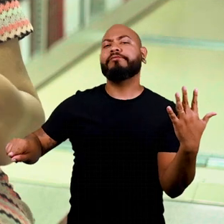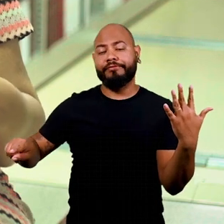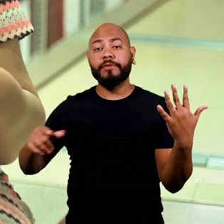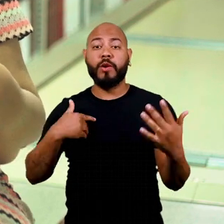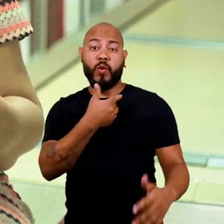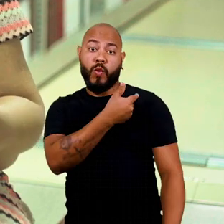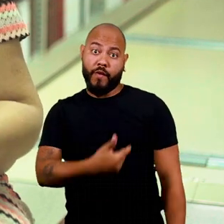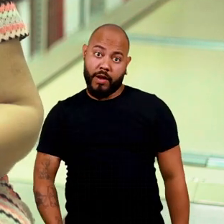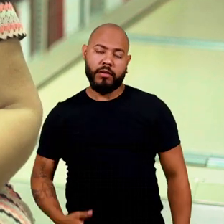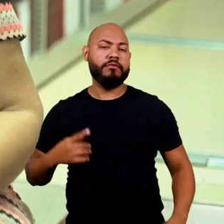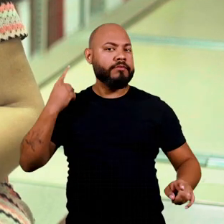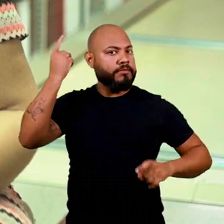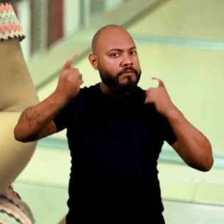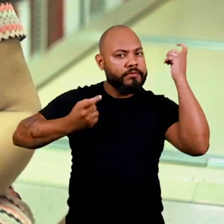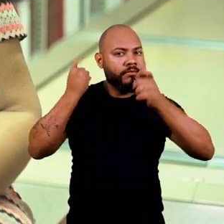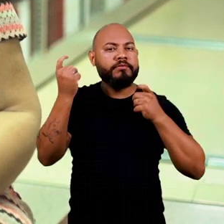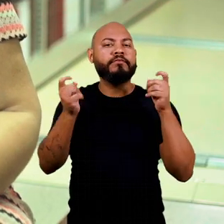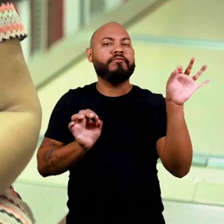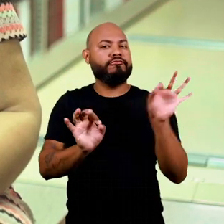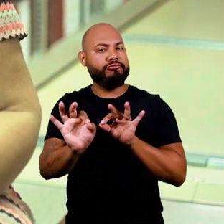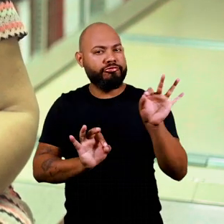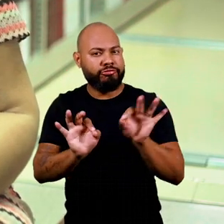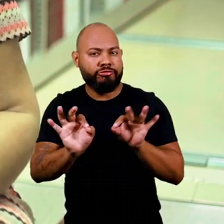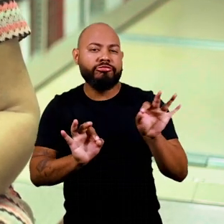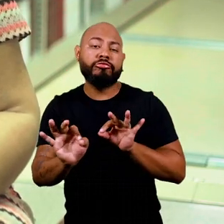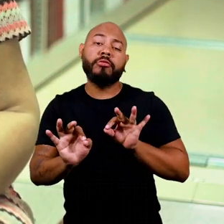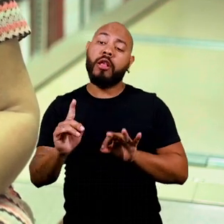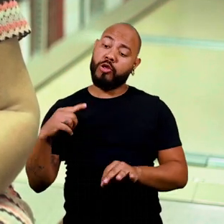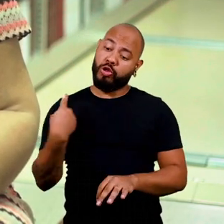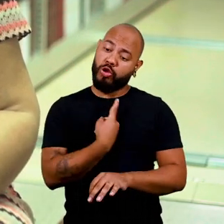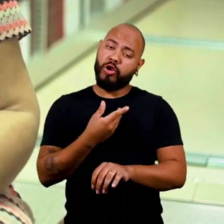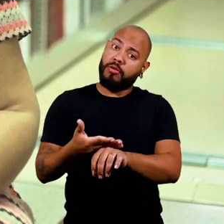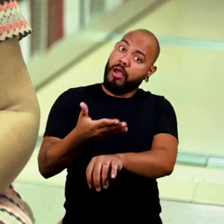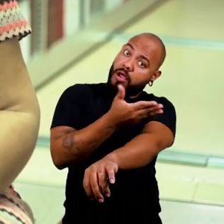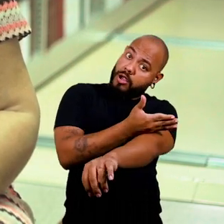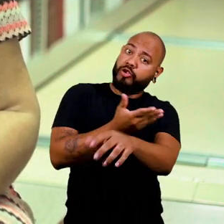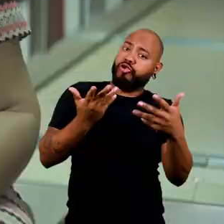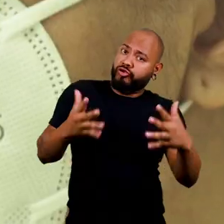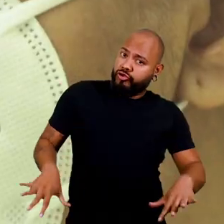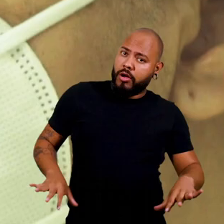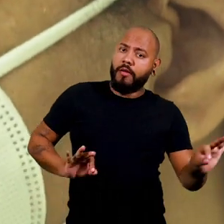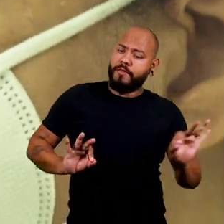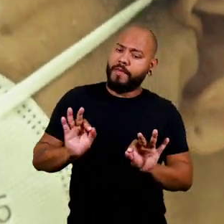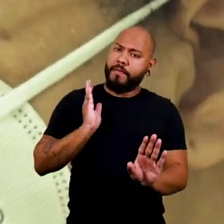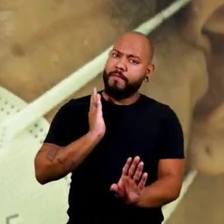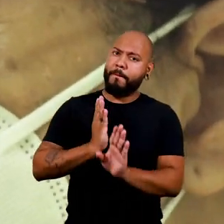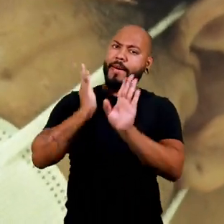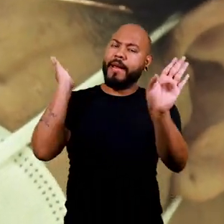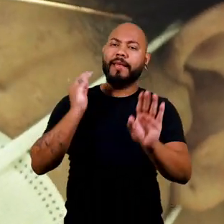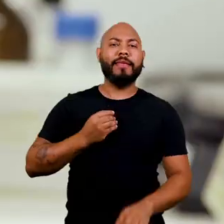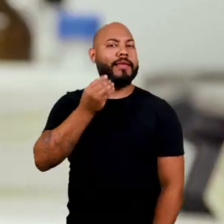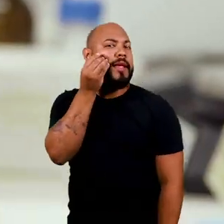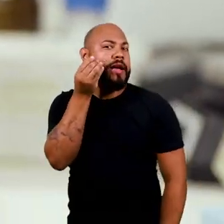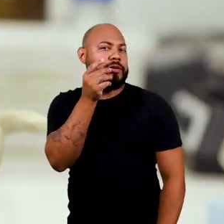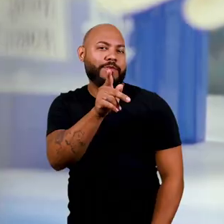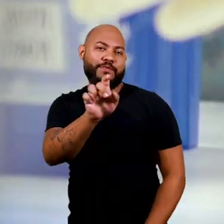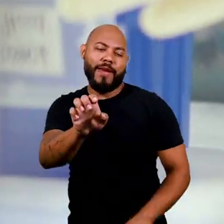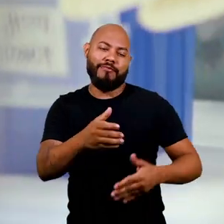o governo tem que se preparar para fazer esse aporte, já que nós fazemos o diagnóstico da doença no teste do